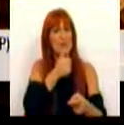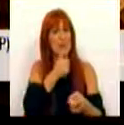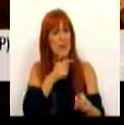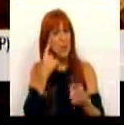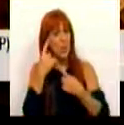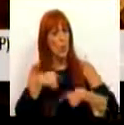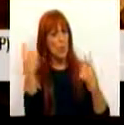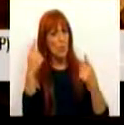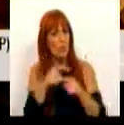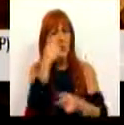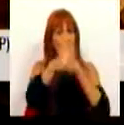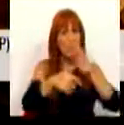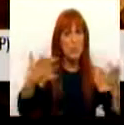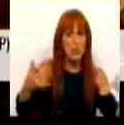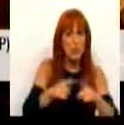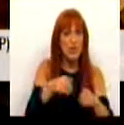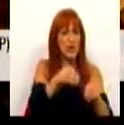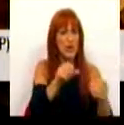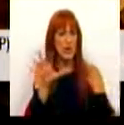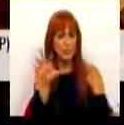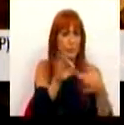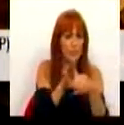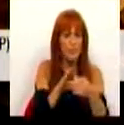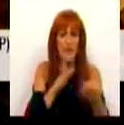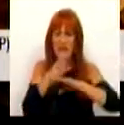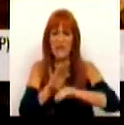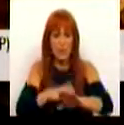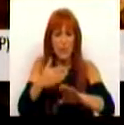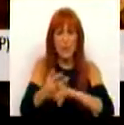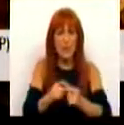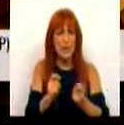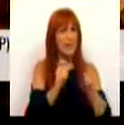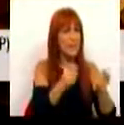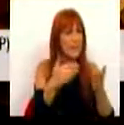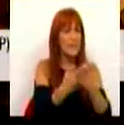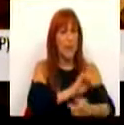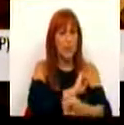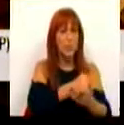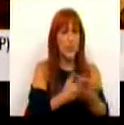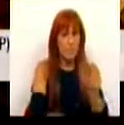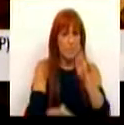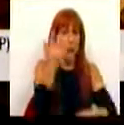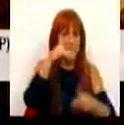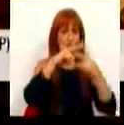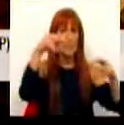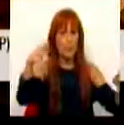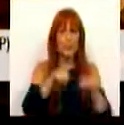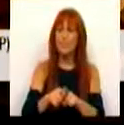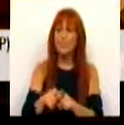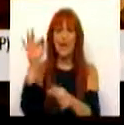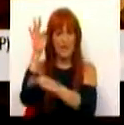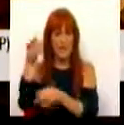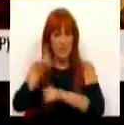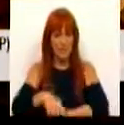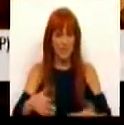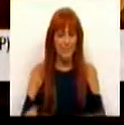decisores públicos, cidadãos e território, através de um reforço das atribuições e poderes dos municípios e